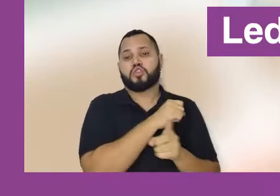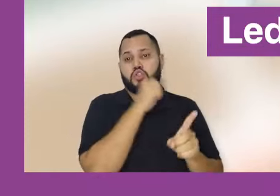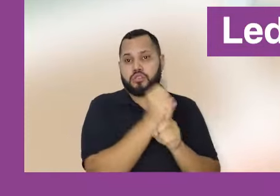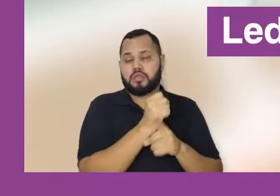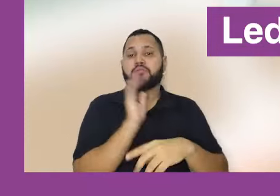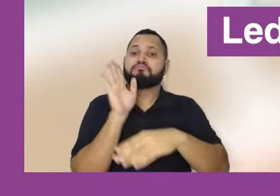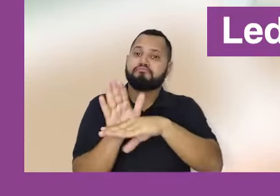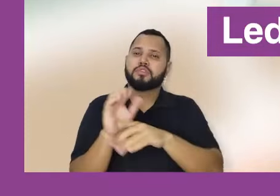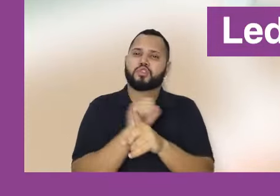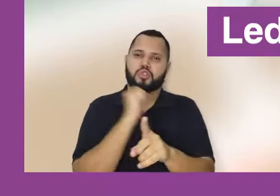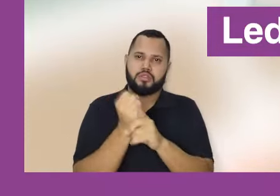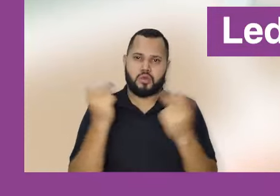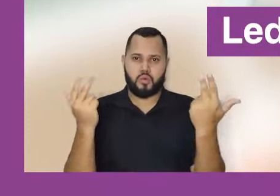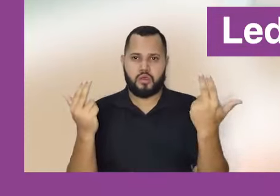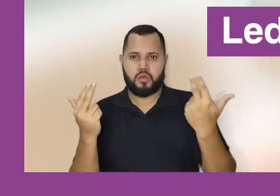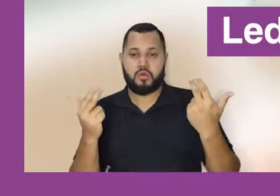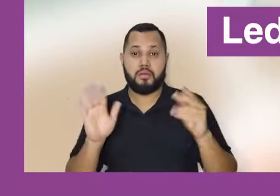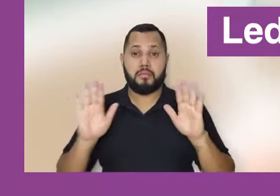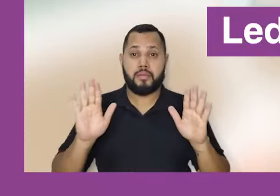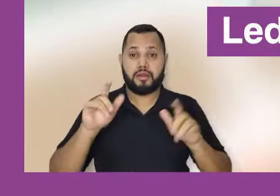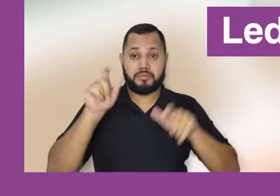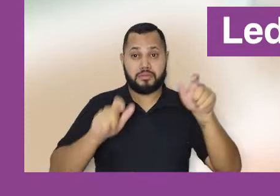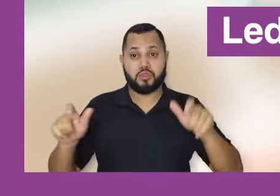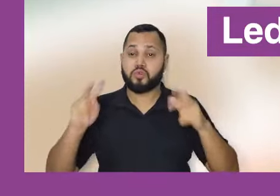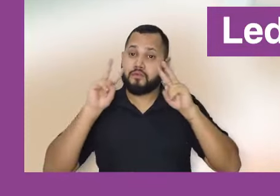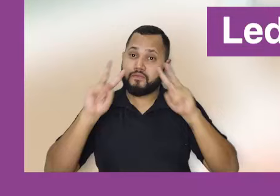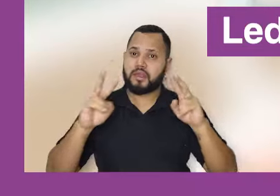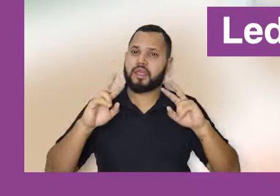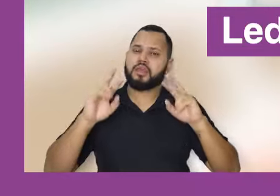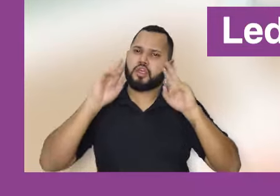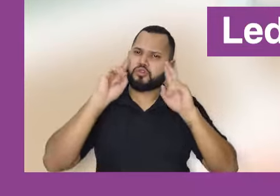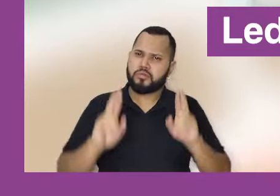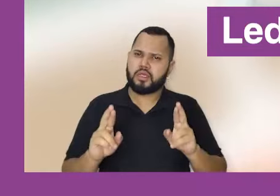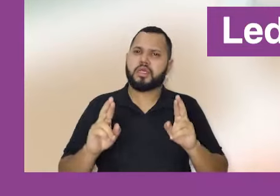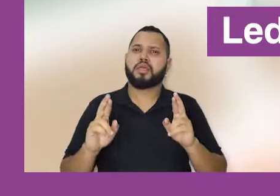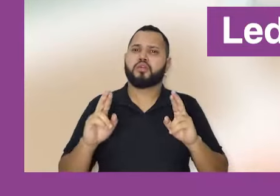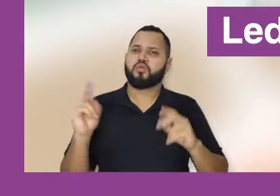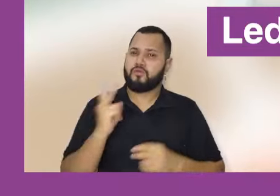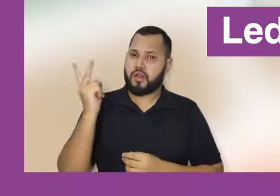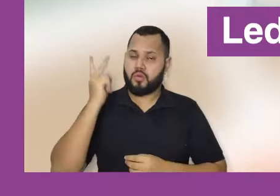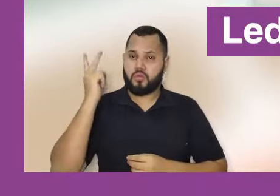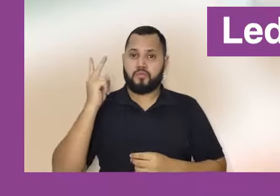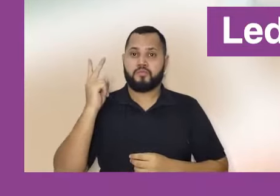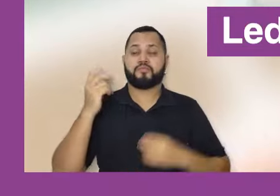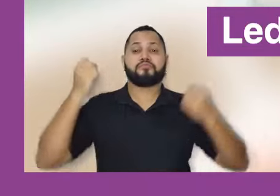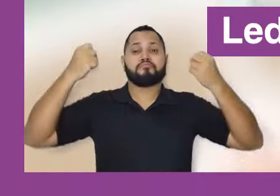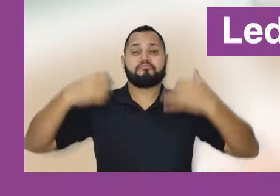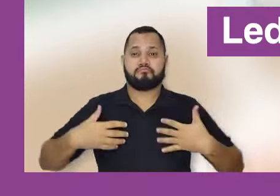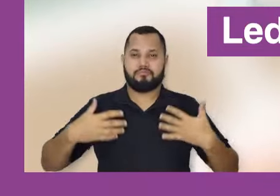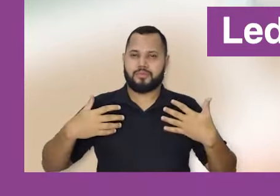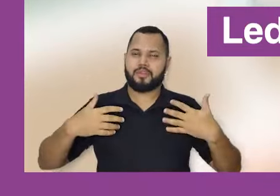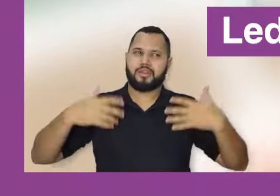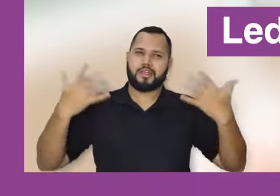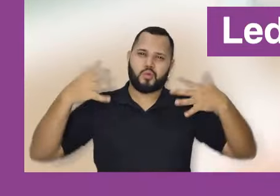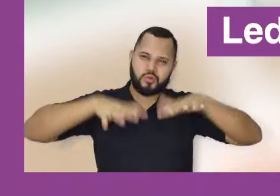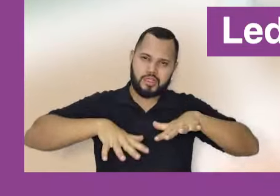e na sociedade né mas olhar para pessoa com respeito com base nos valores quando a gente fala em inclusão